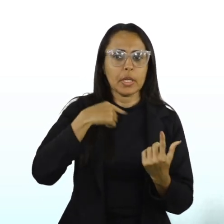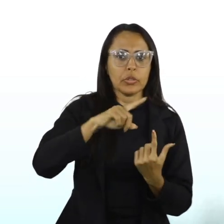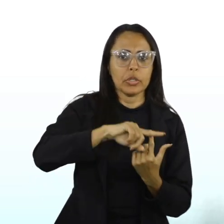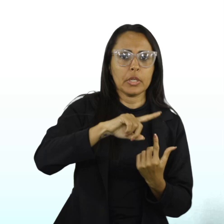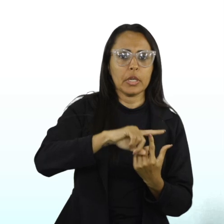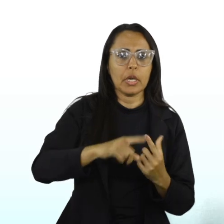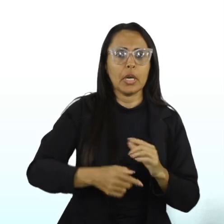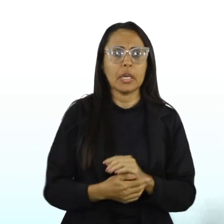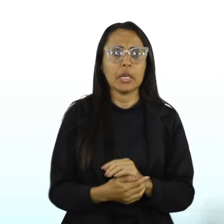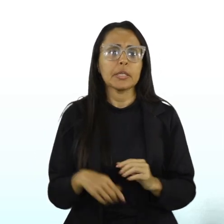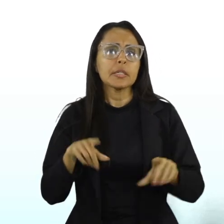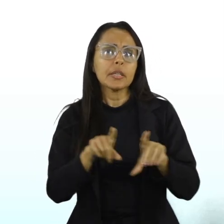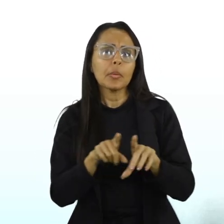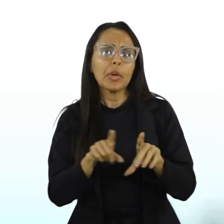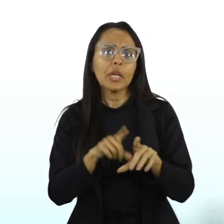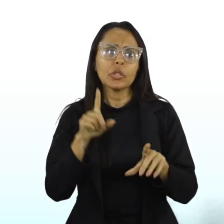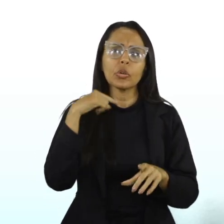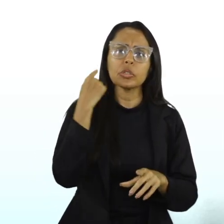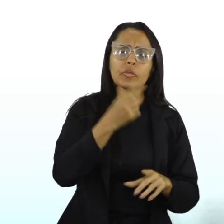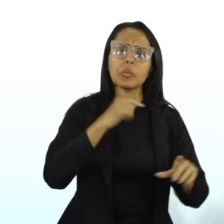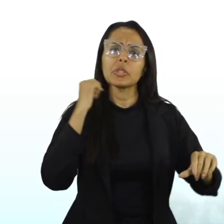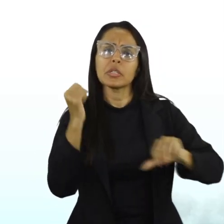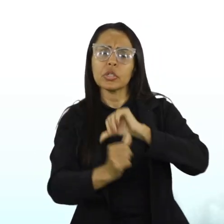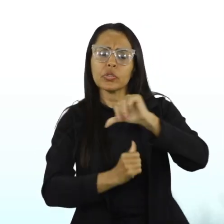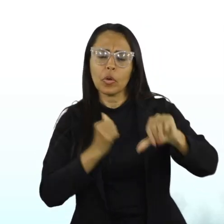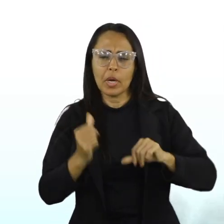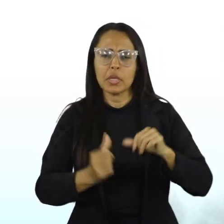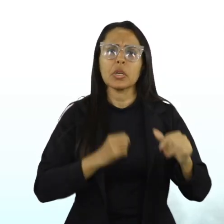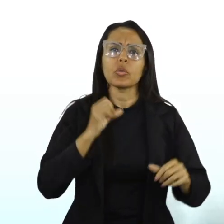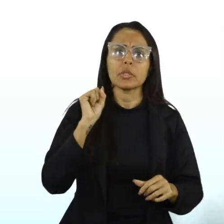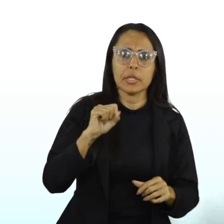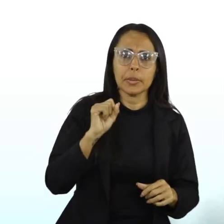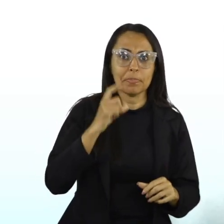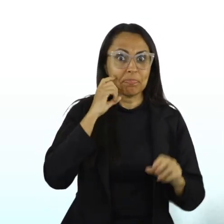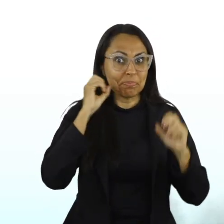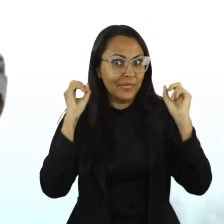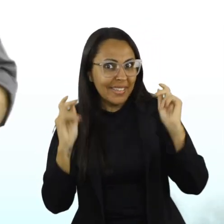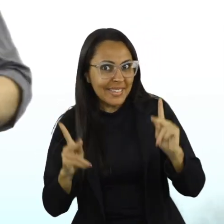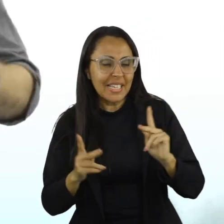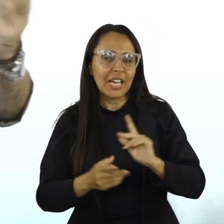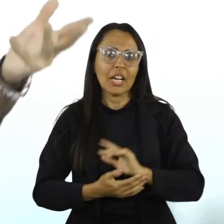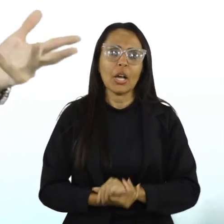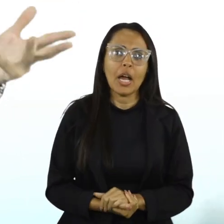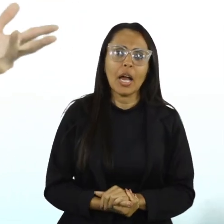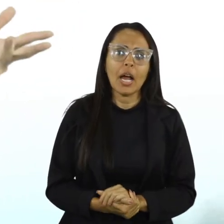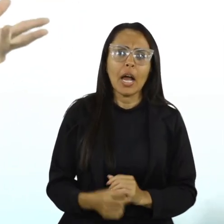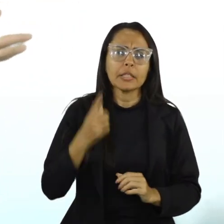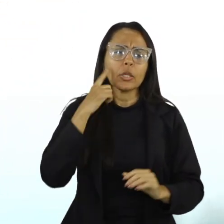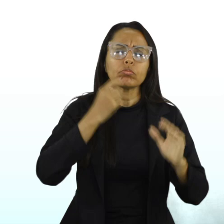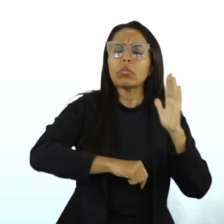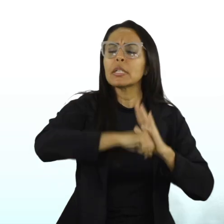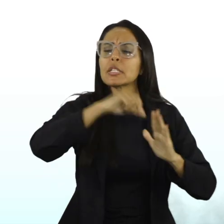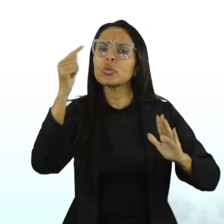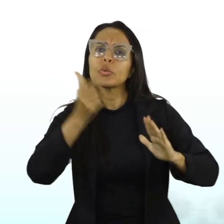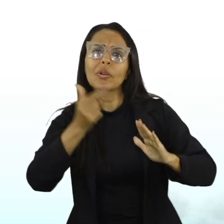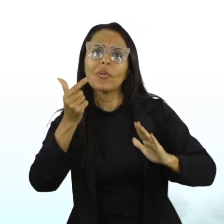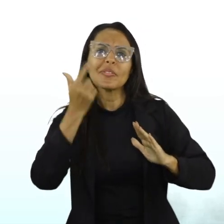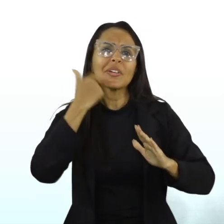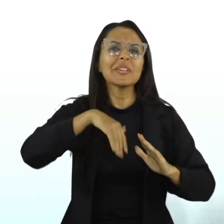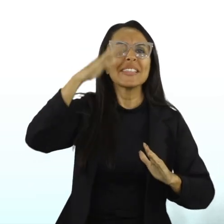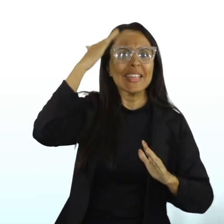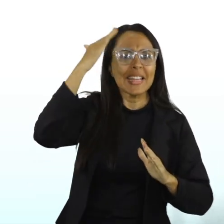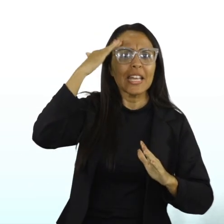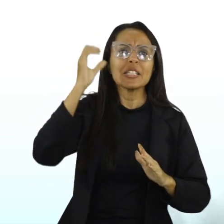unidades e também vamos ter transformações para cada uma delas. Belezinha? Bom, a segunda coisa que você precisa entender é